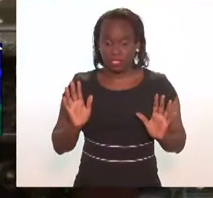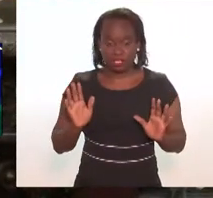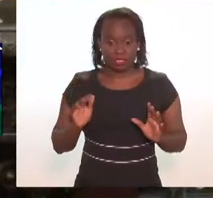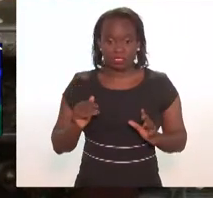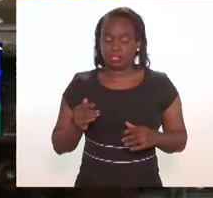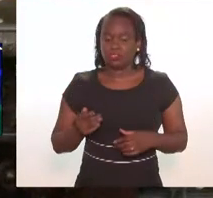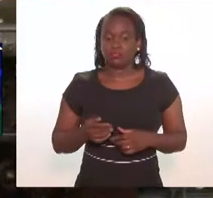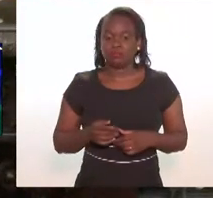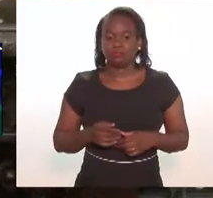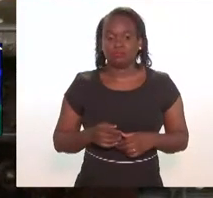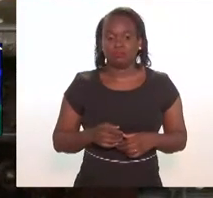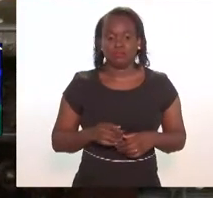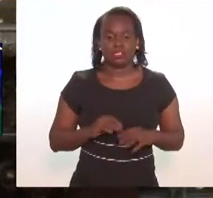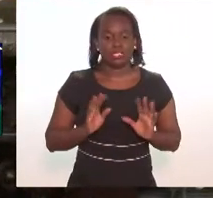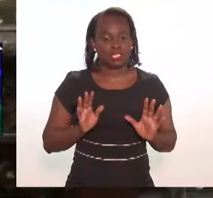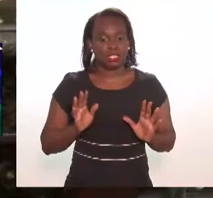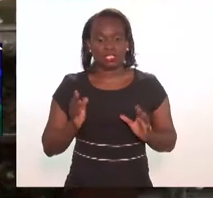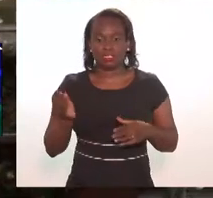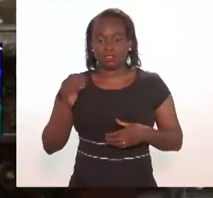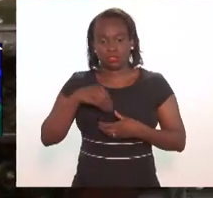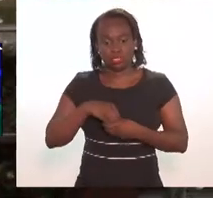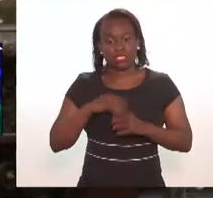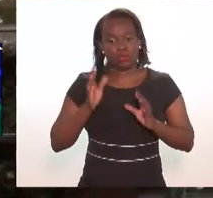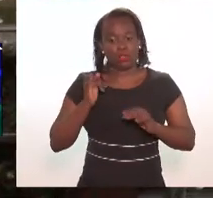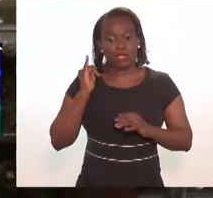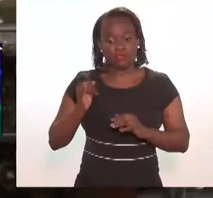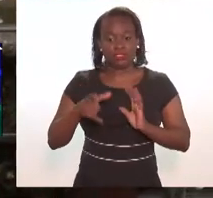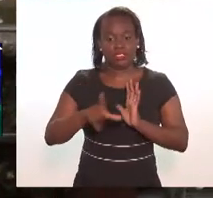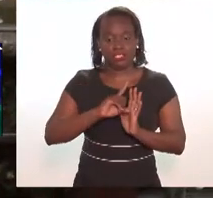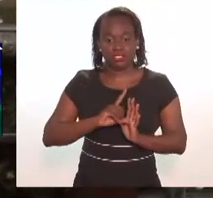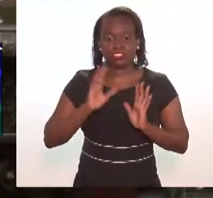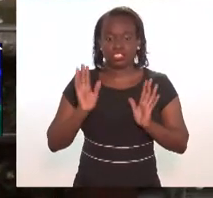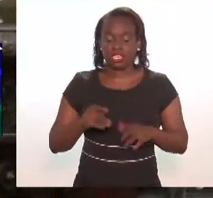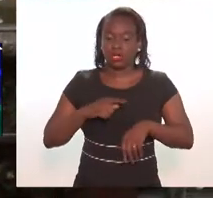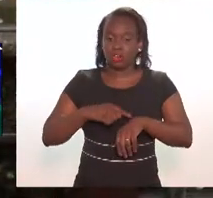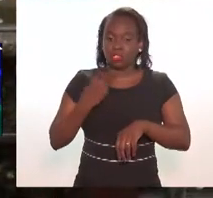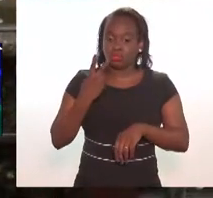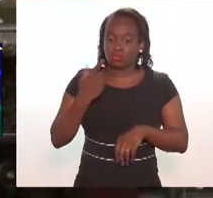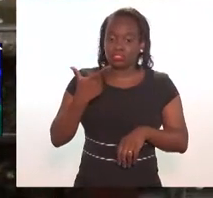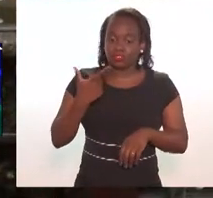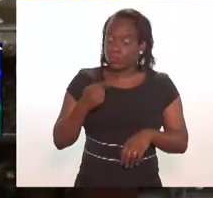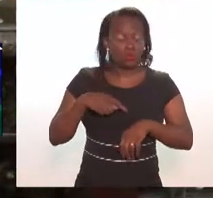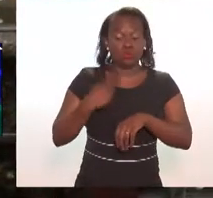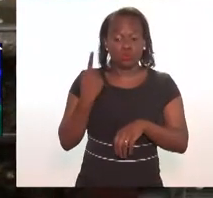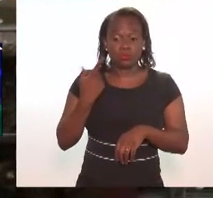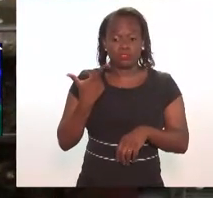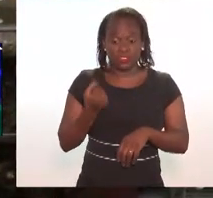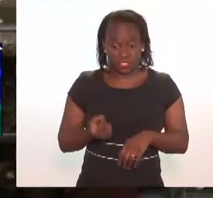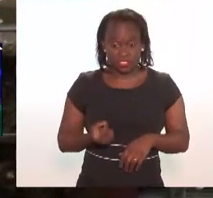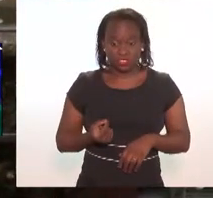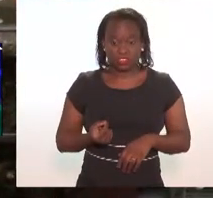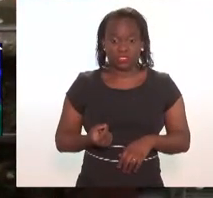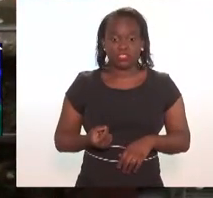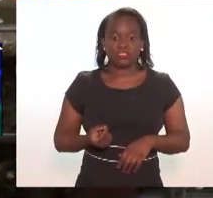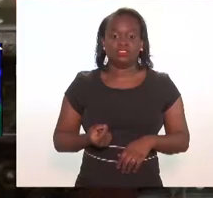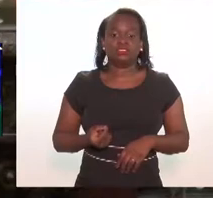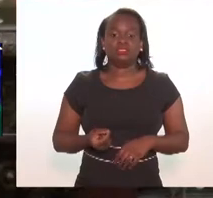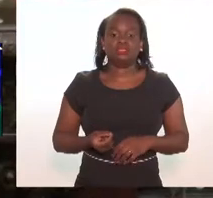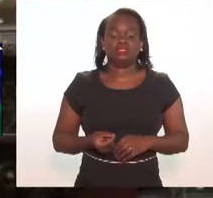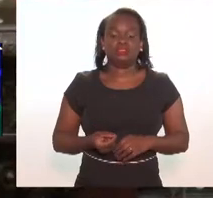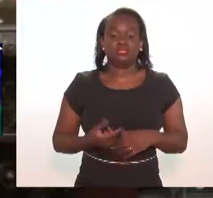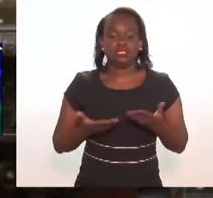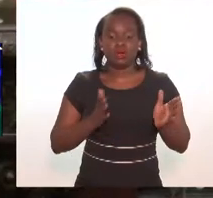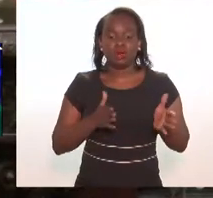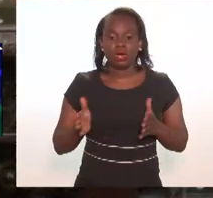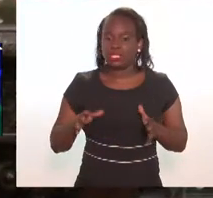eu nem vou votar as inclusões. Eu avisei antes, era 2h20, 1h20. Questão de ordem, então,